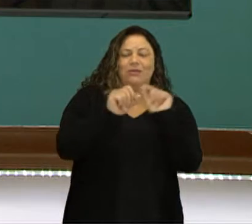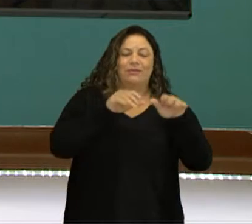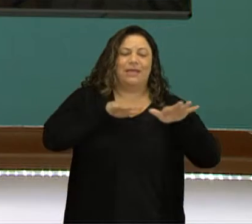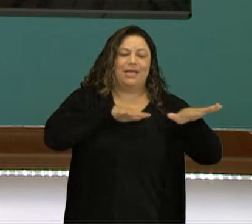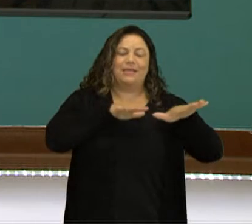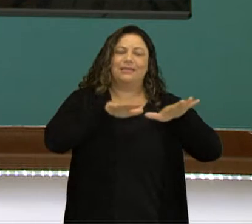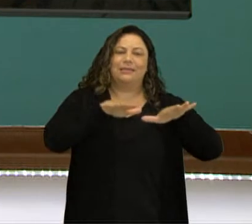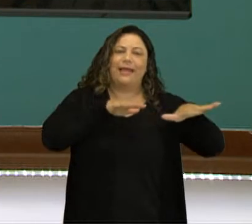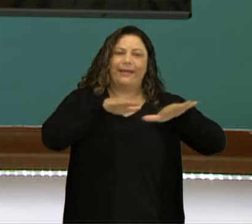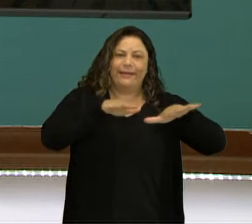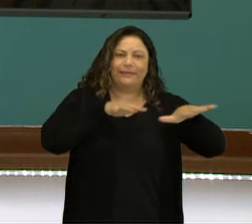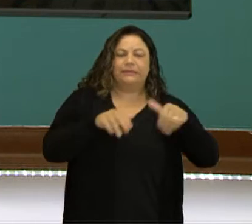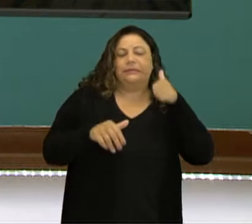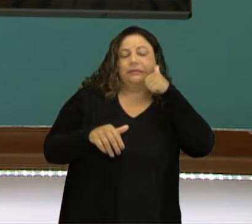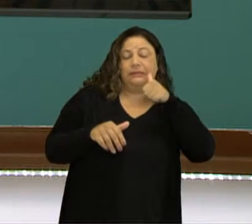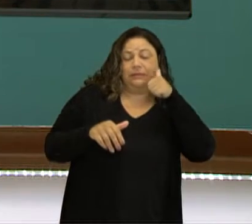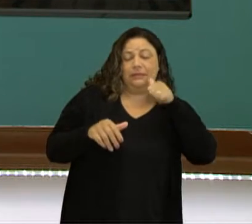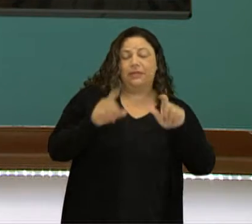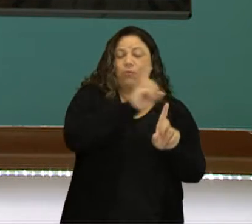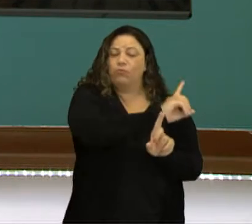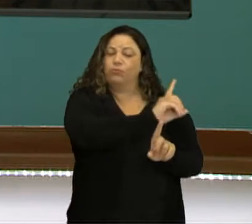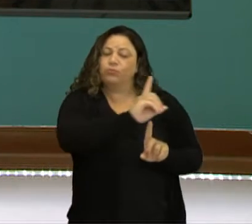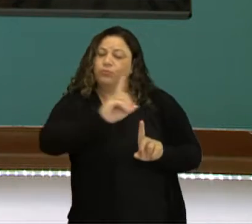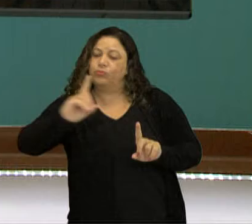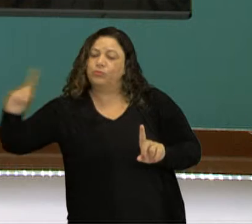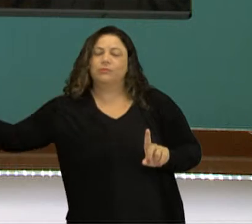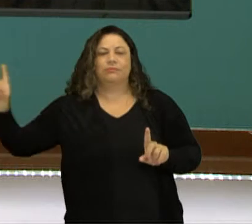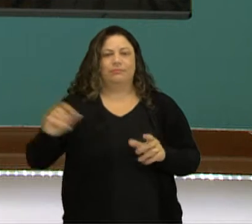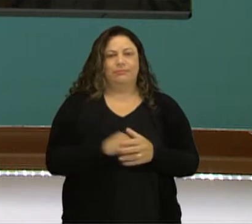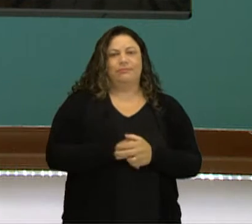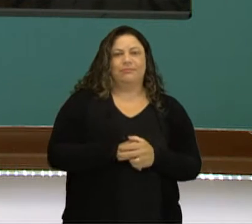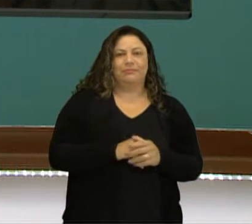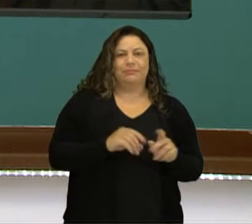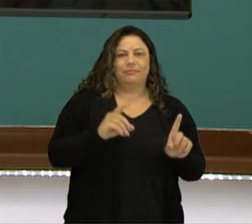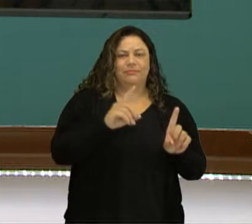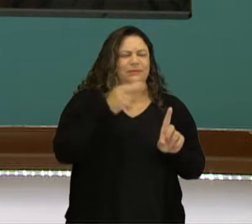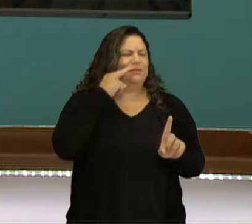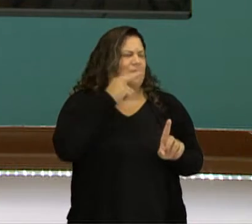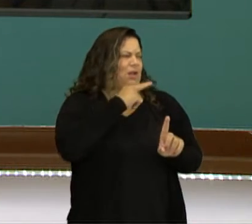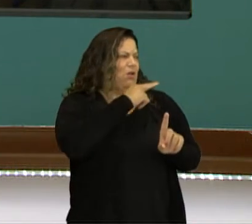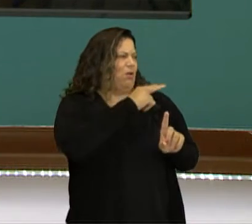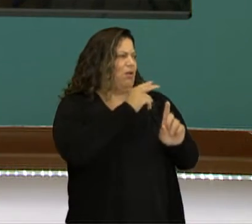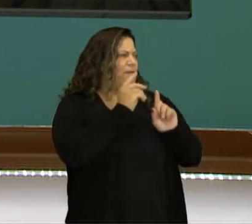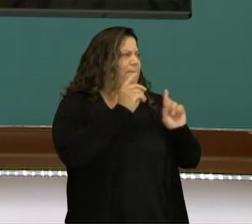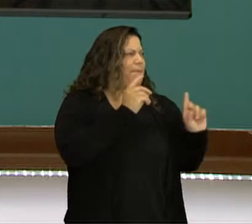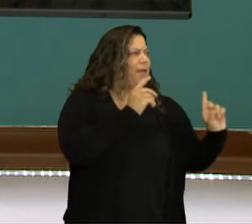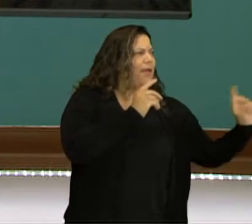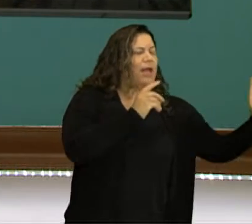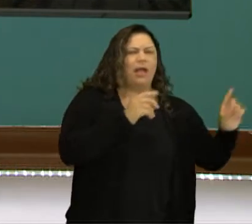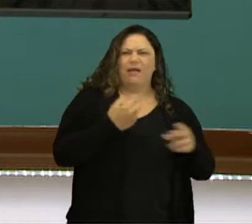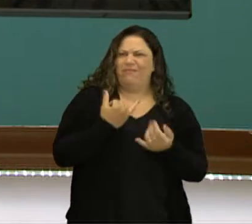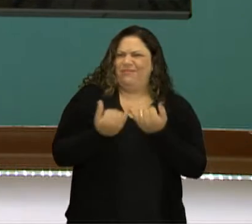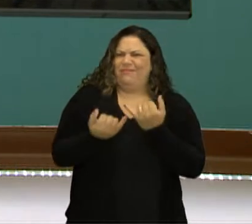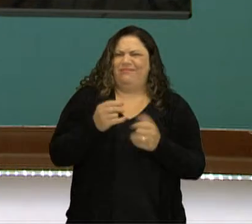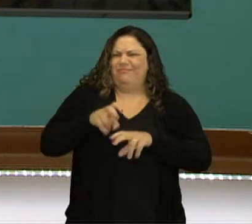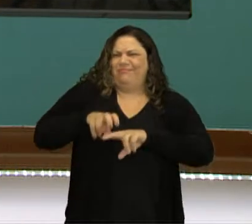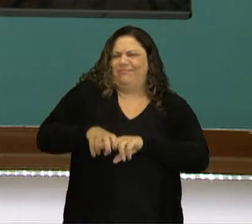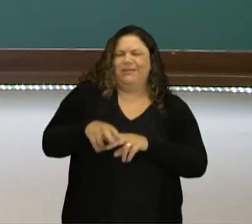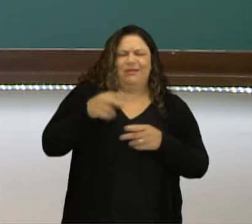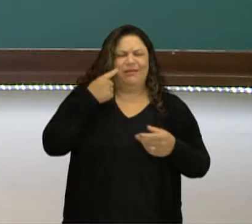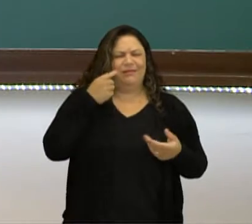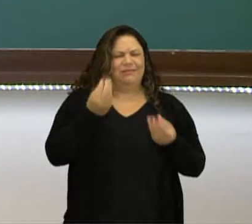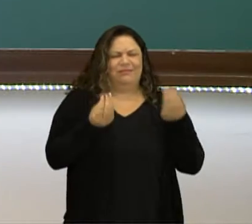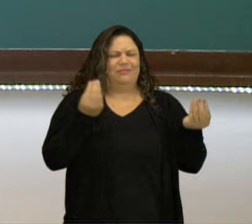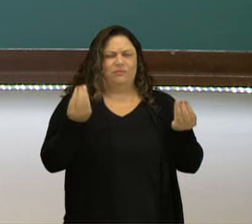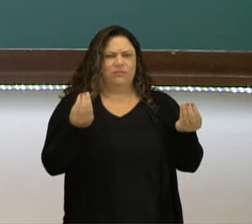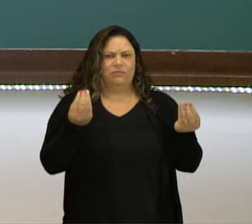é assim, a senhorita, certo? O trem está em movimento. Aí você fala assim, professor, mas como assim?